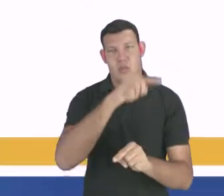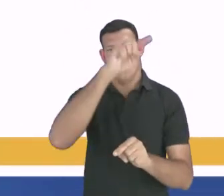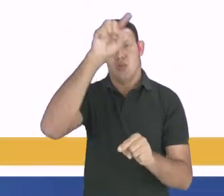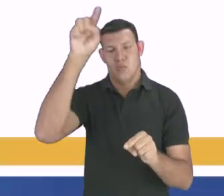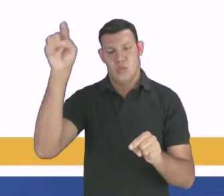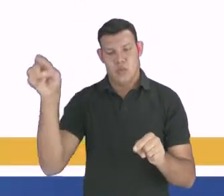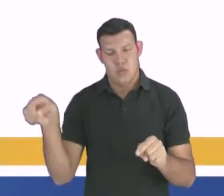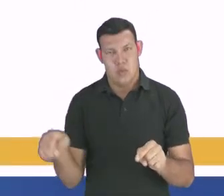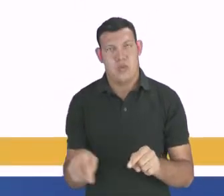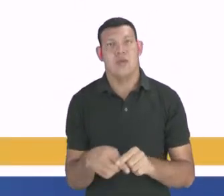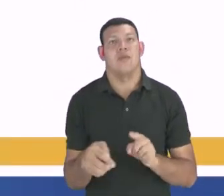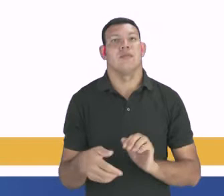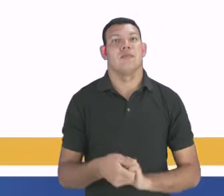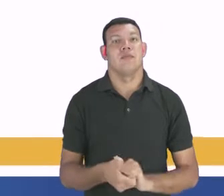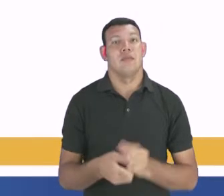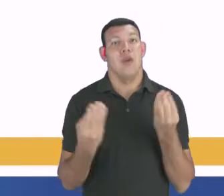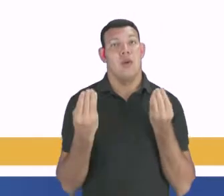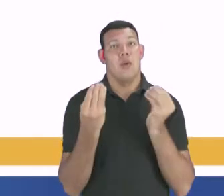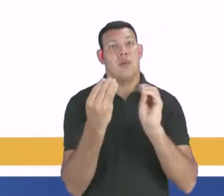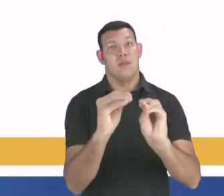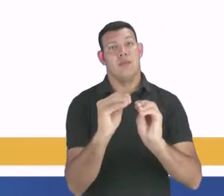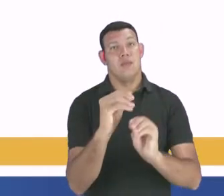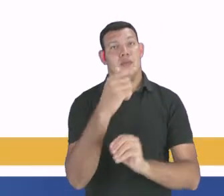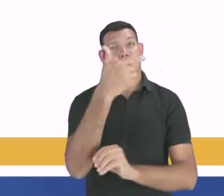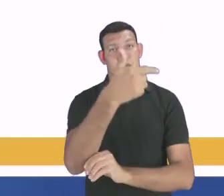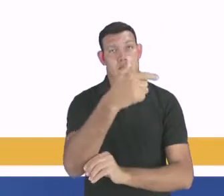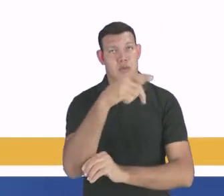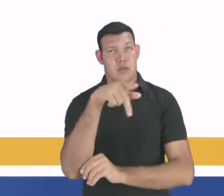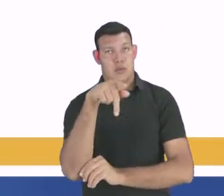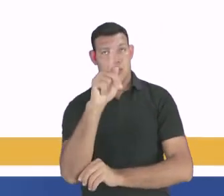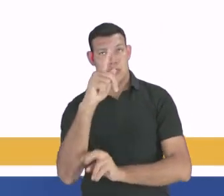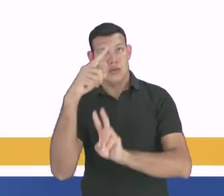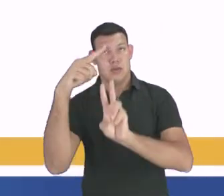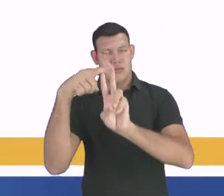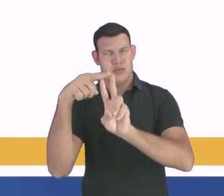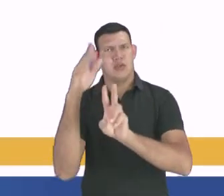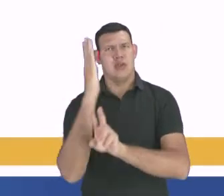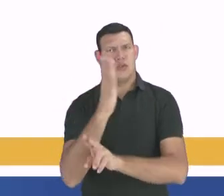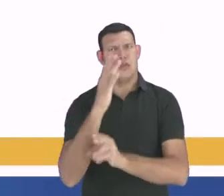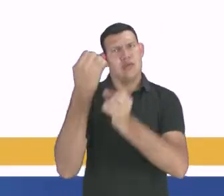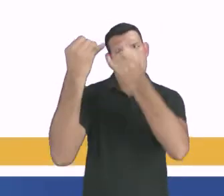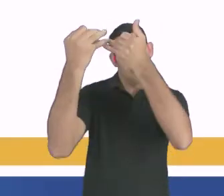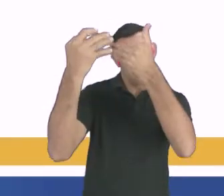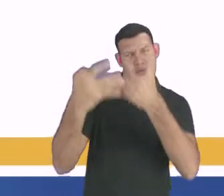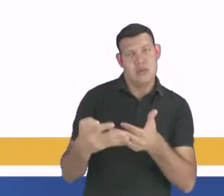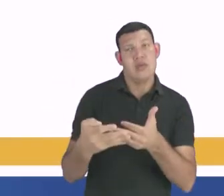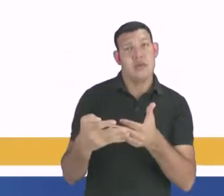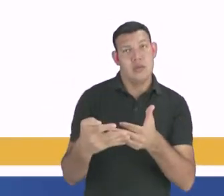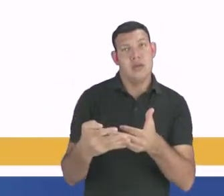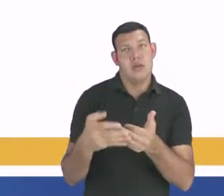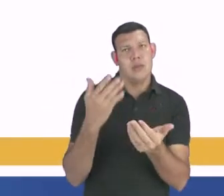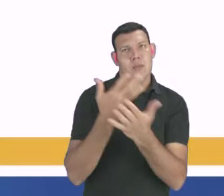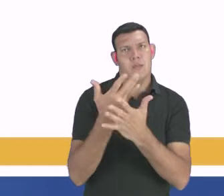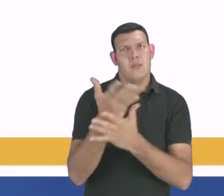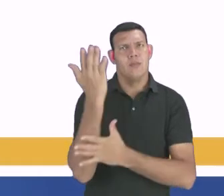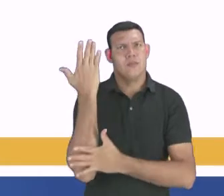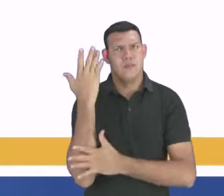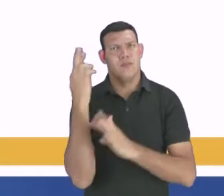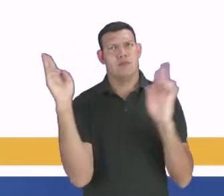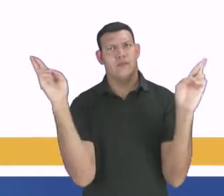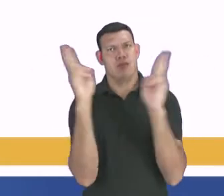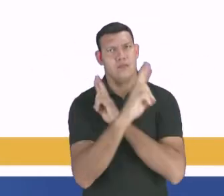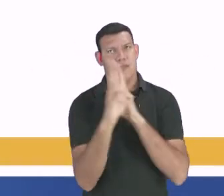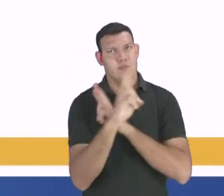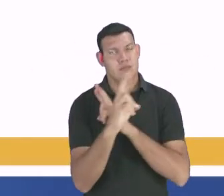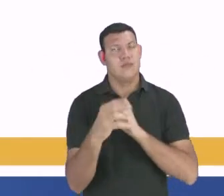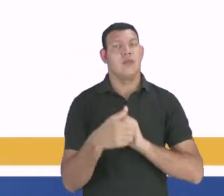o 2κπ, que nós já falamos em aulas anteriores, que estão relacionados aos